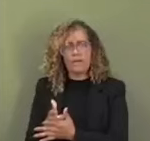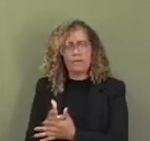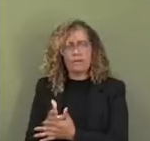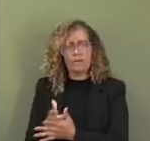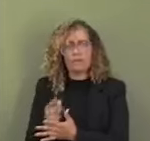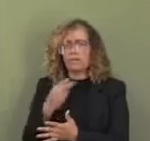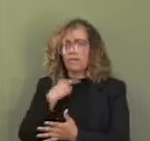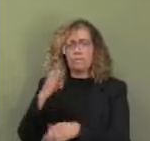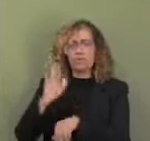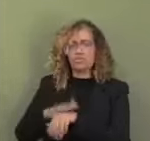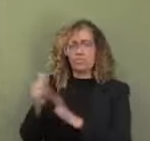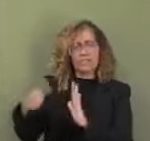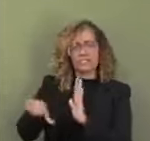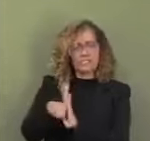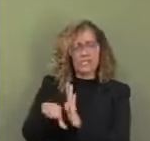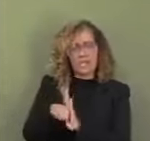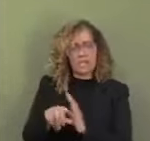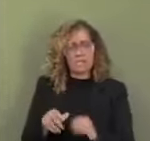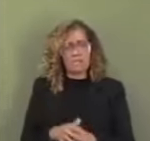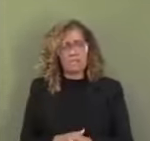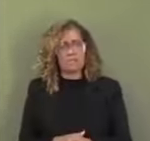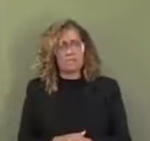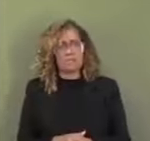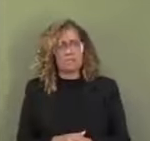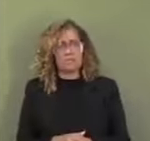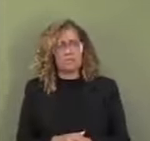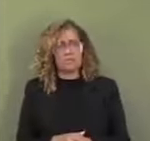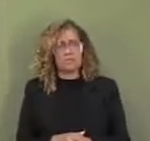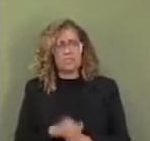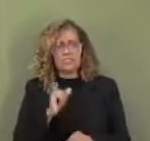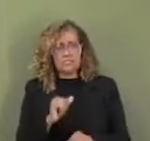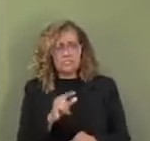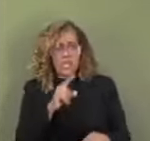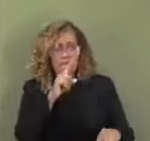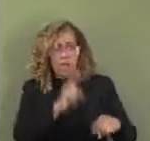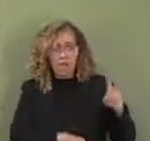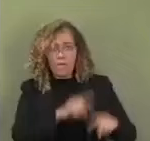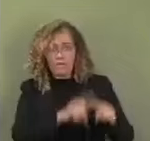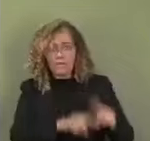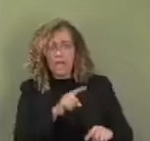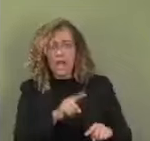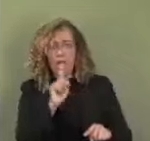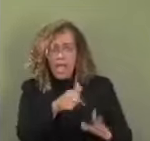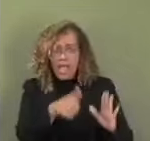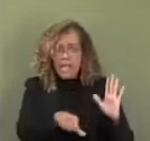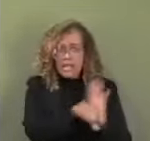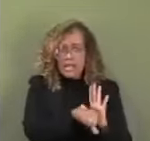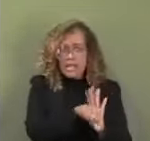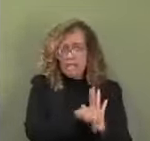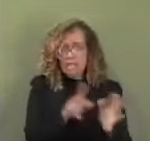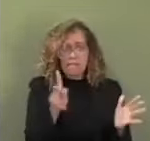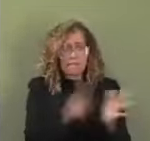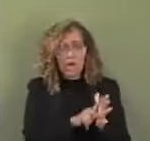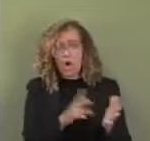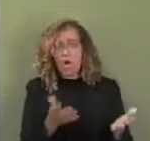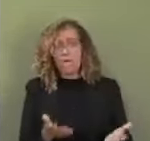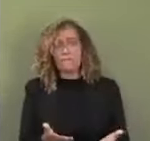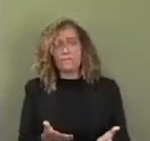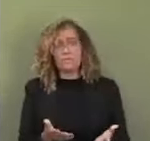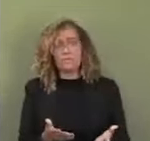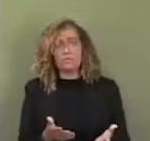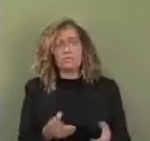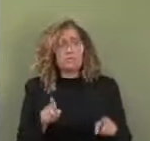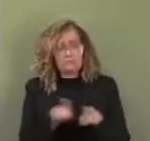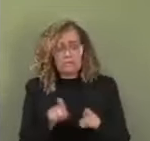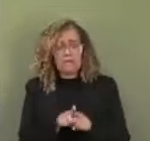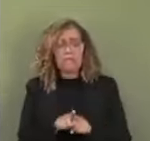Se portar para o consumo não é crime, sendo na origem o produto criminoso, indago. Receptação tem